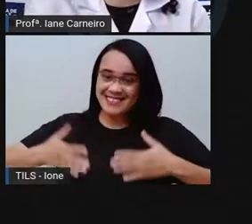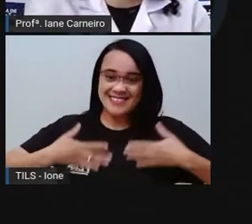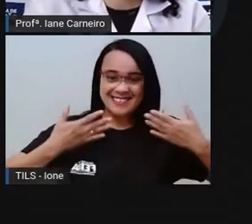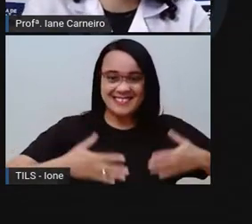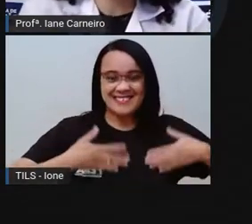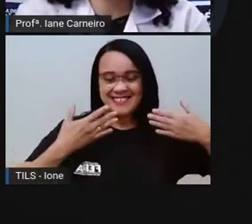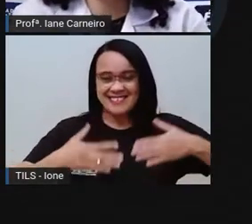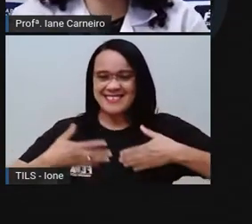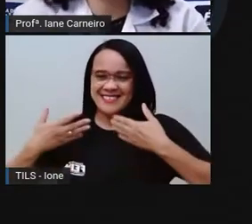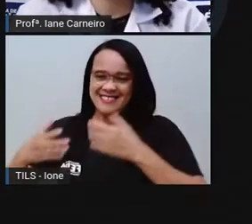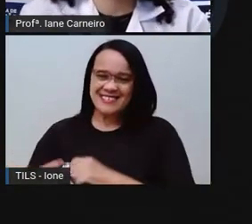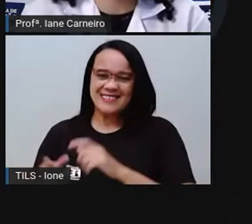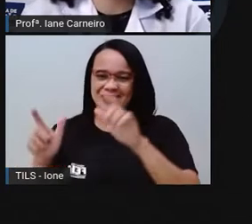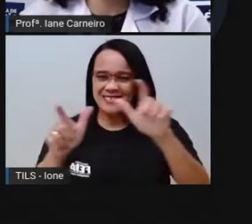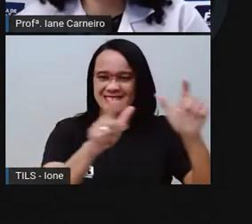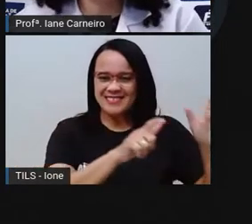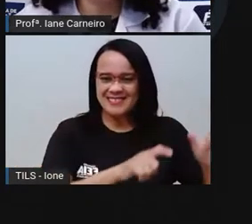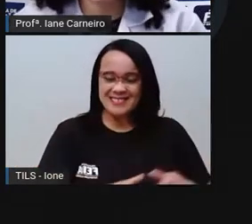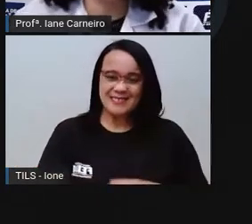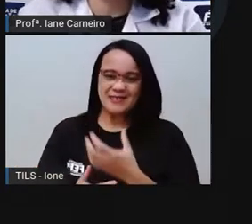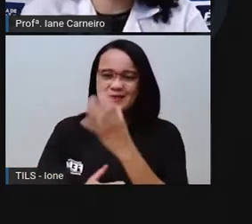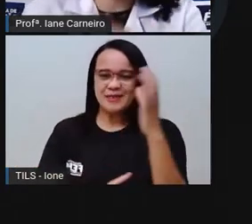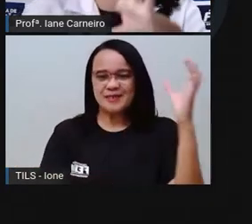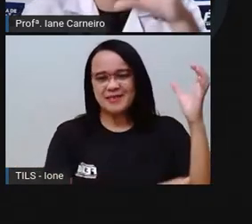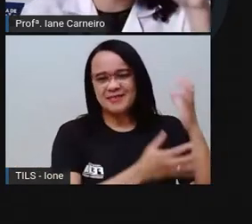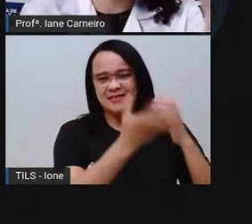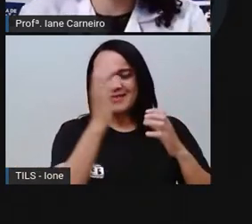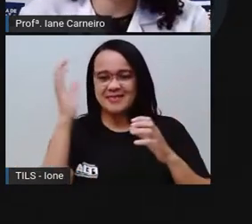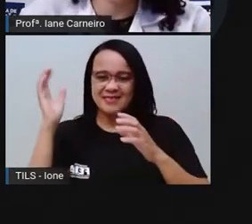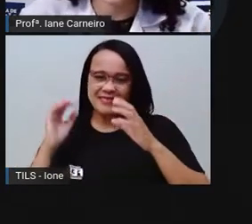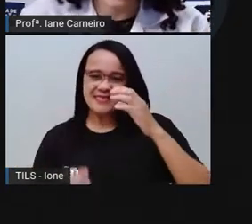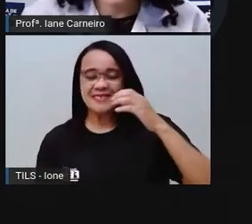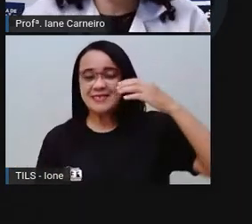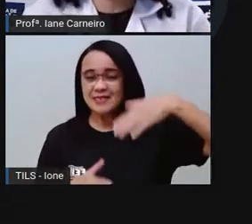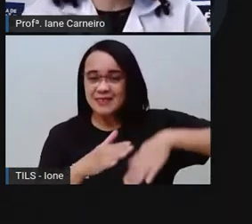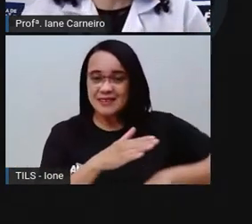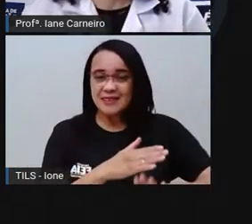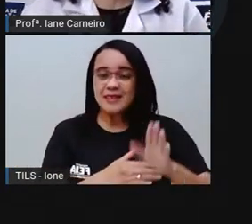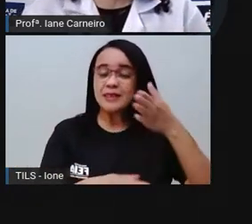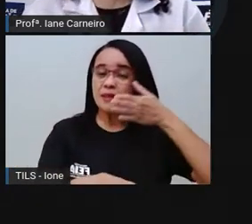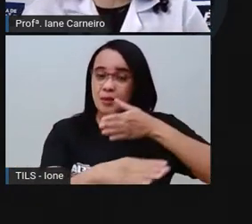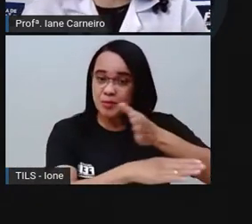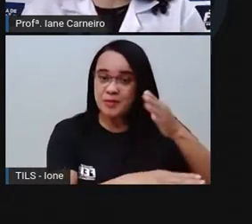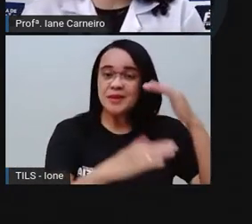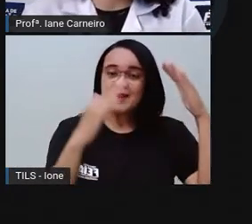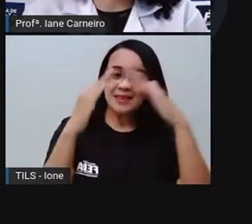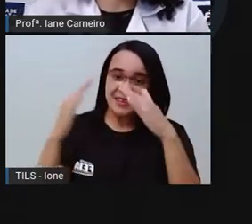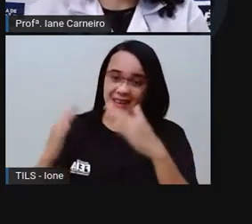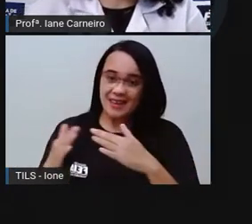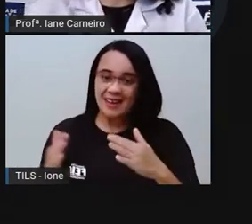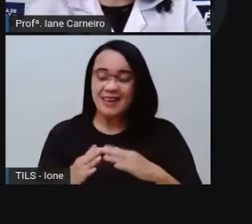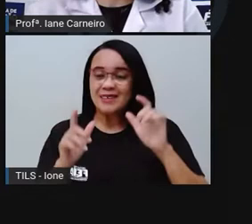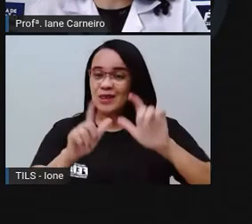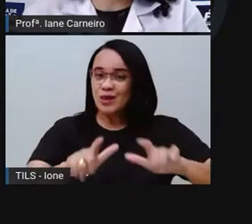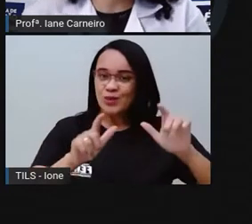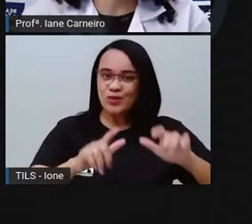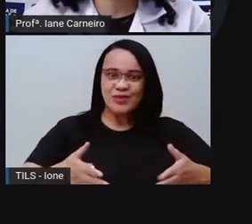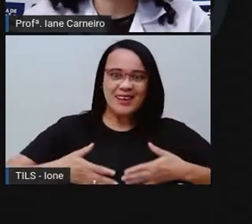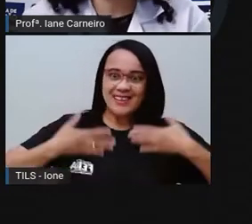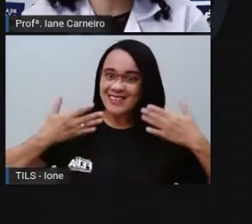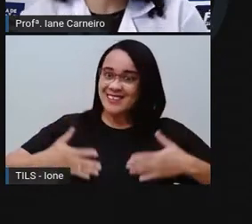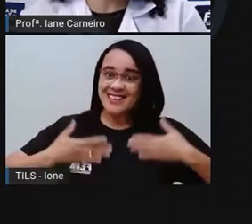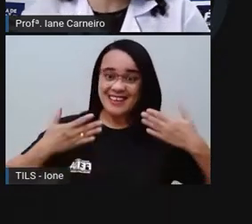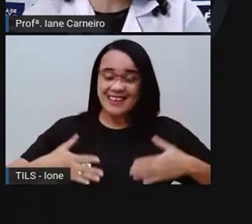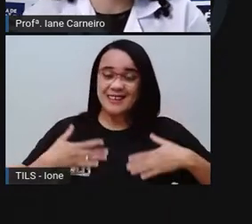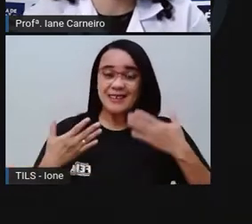pelos cantinhos tanto nas plantas elas entram em nossa casa né deixa o ambiente bem alegre elas